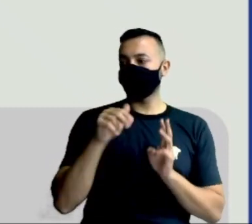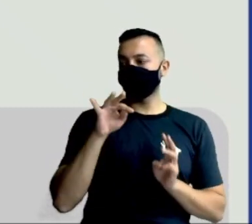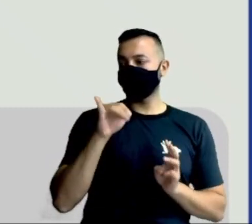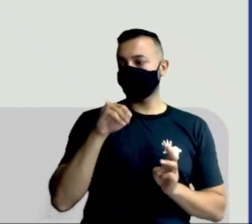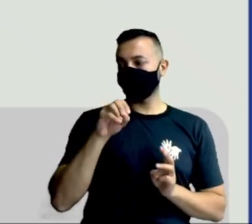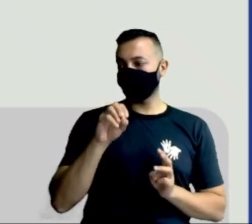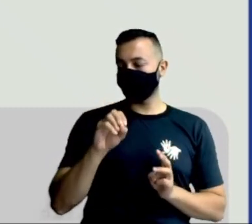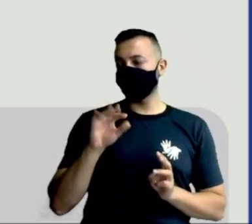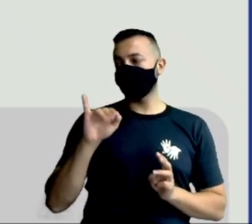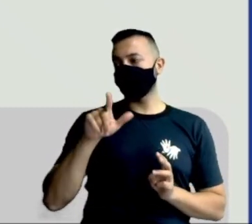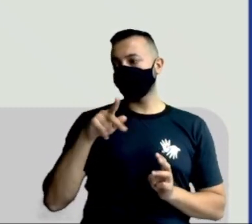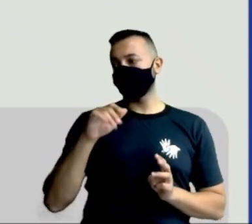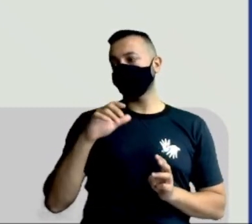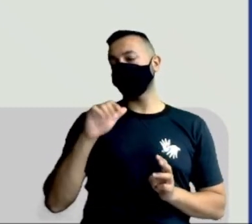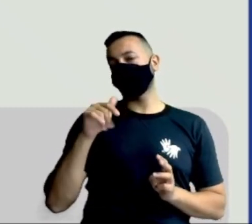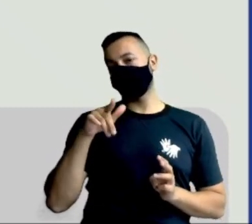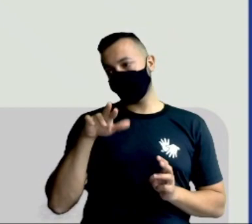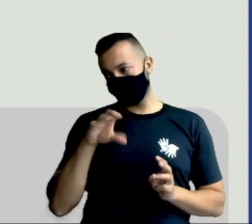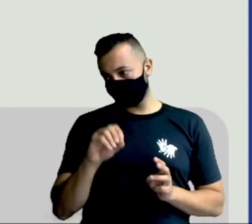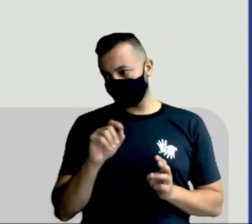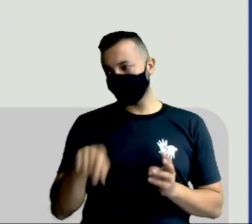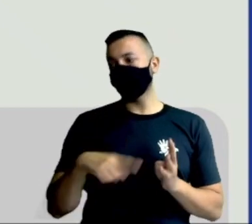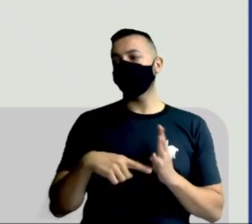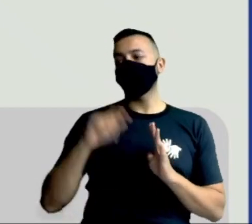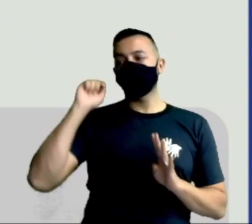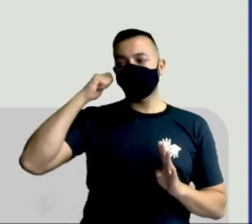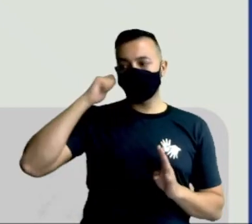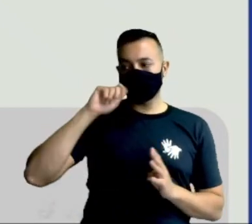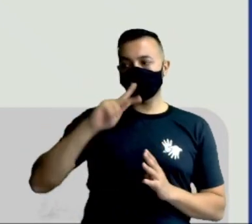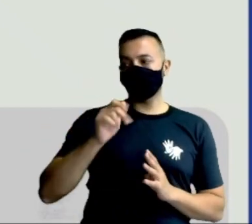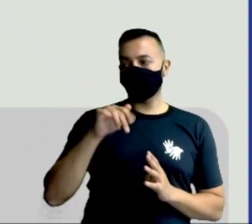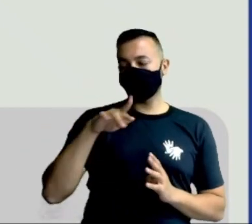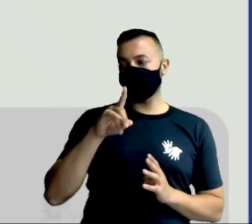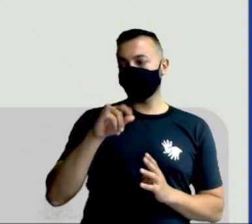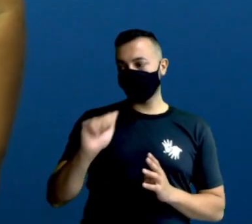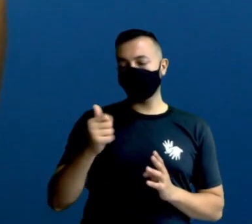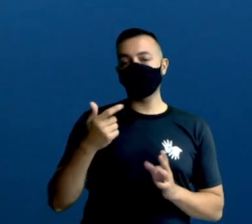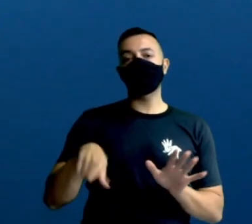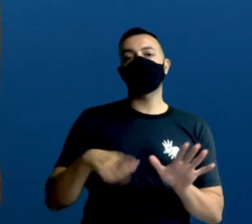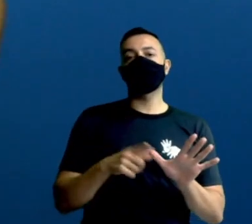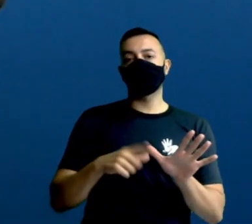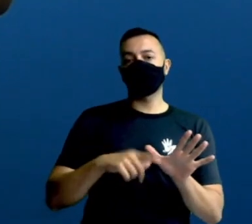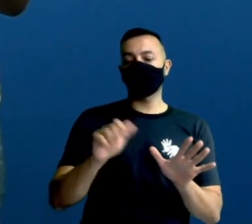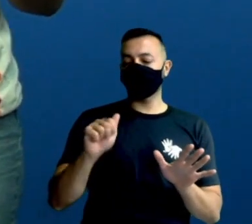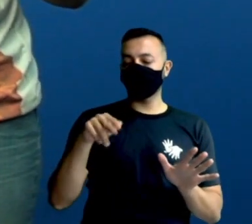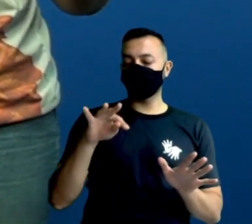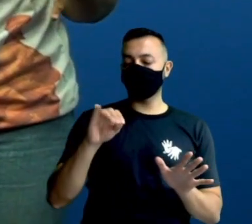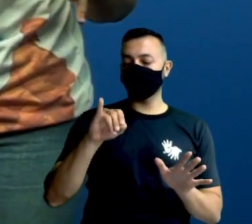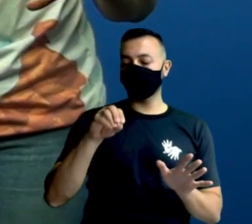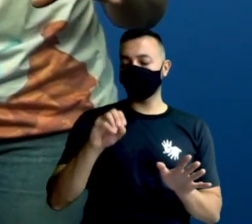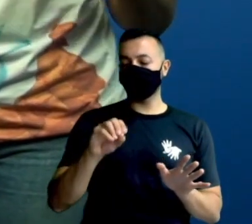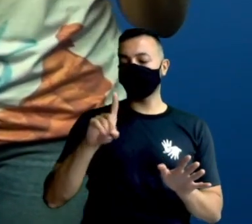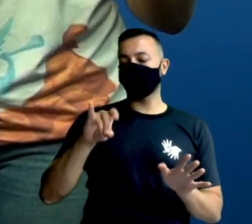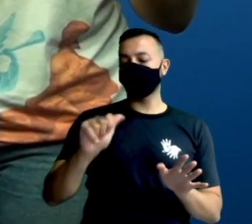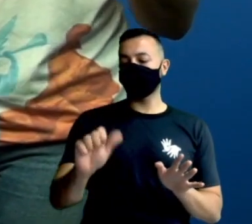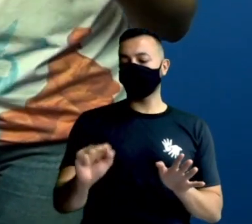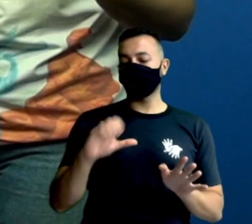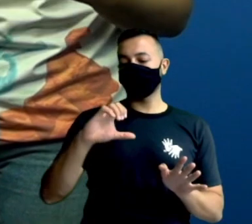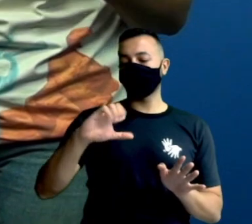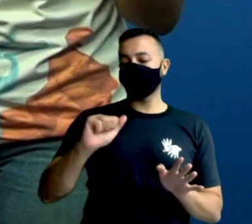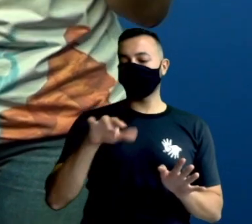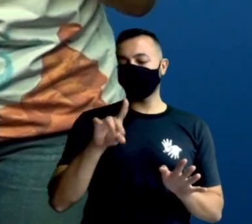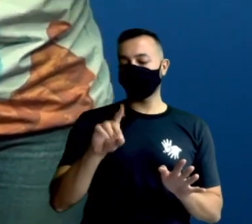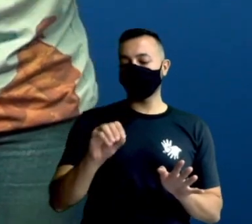Camarão, o negro, Henrique Dias, e Antônio Dias Cardoso. Antônio Dias Cardoso também foi